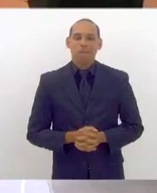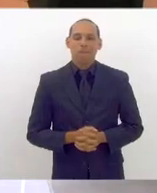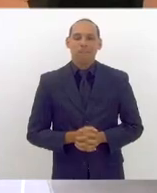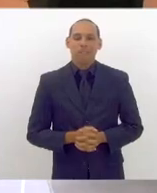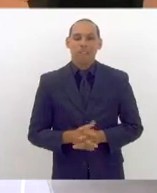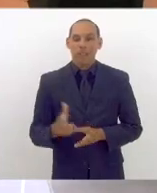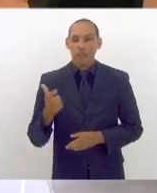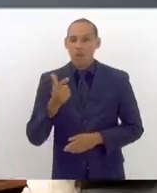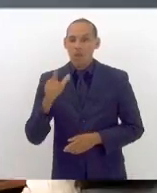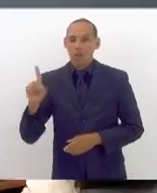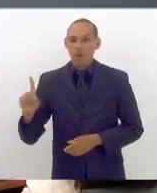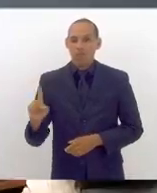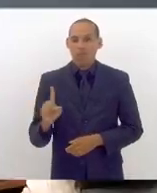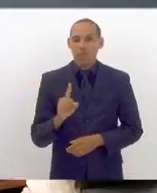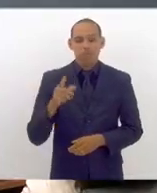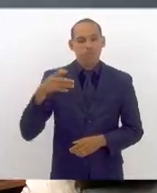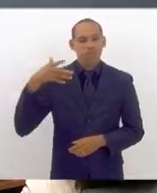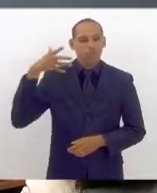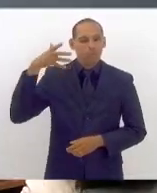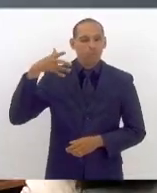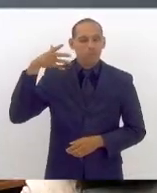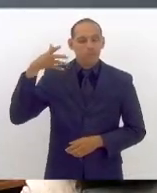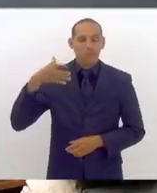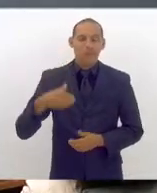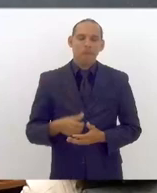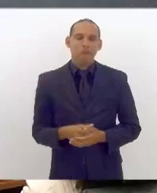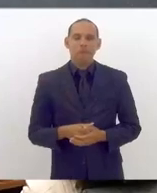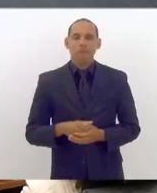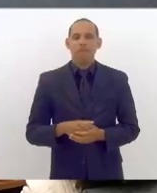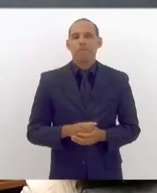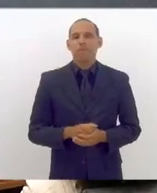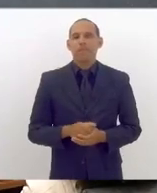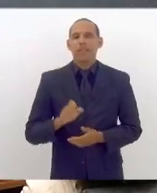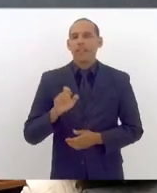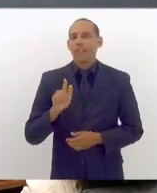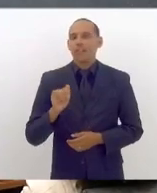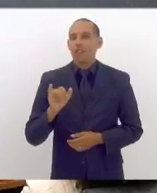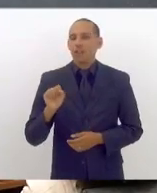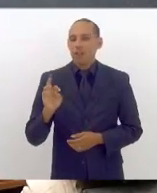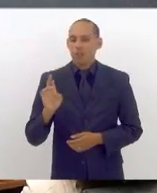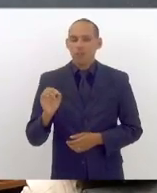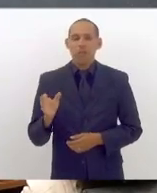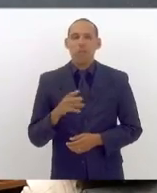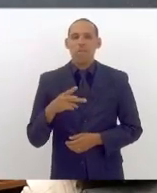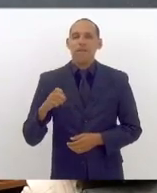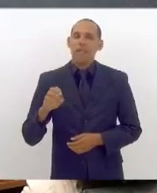próximo orador escrito o senhor existo Bete